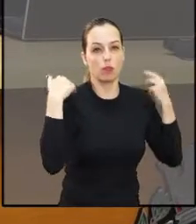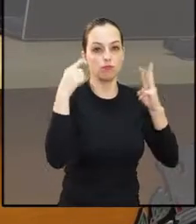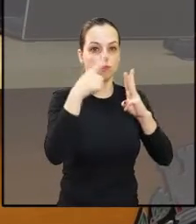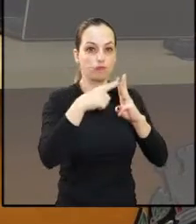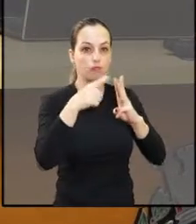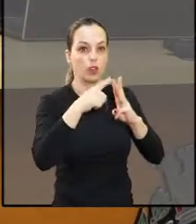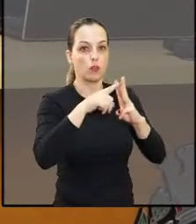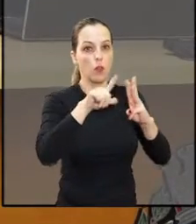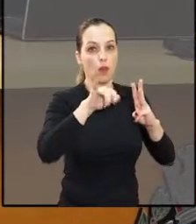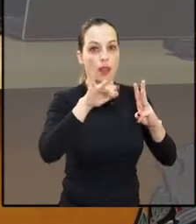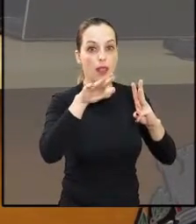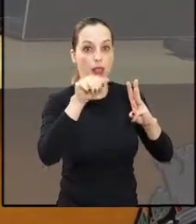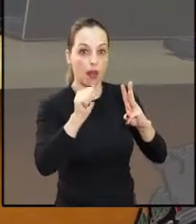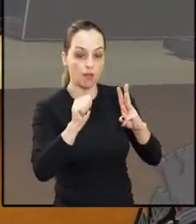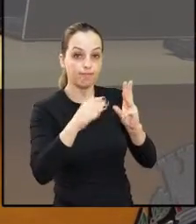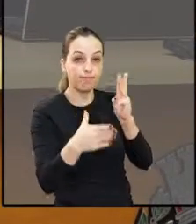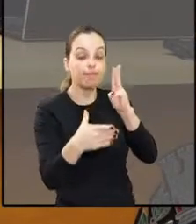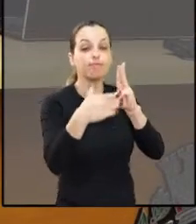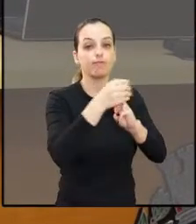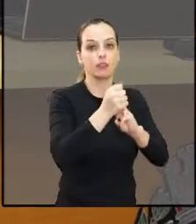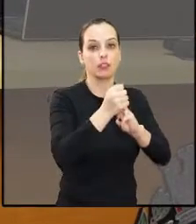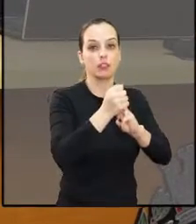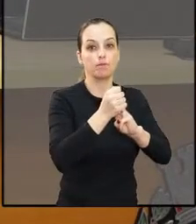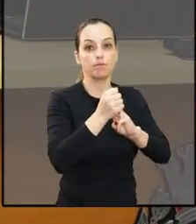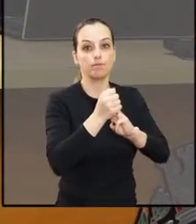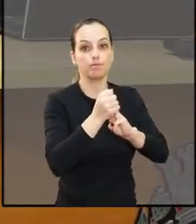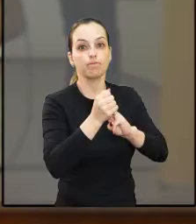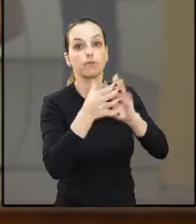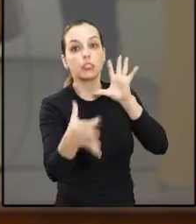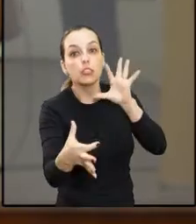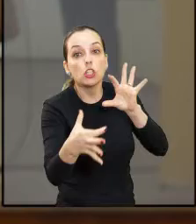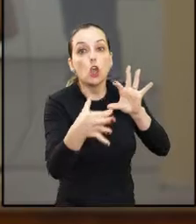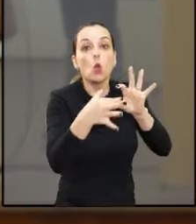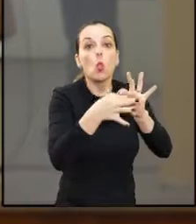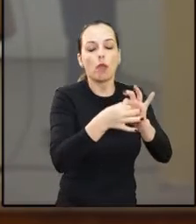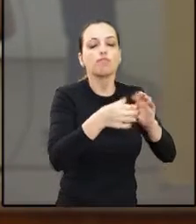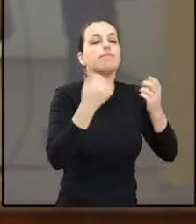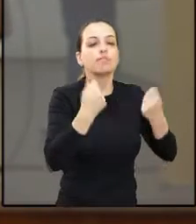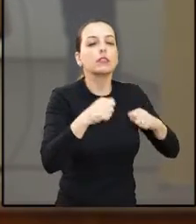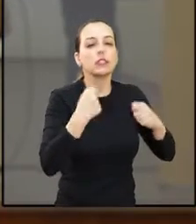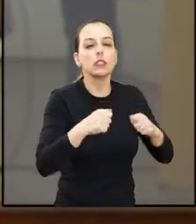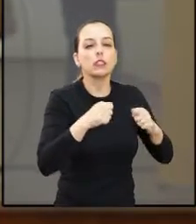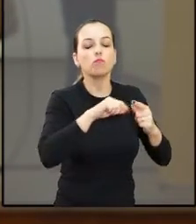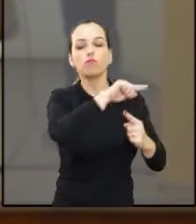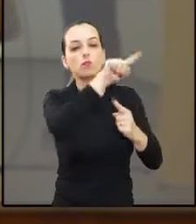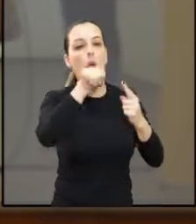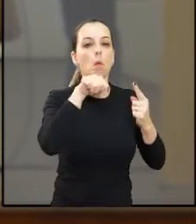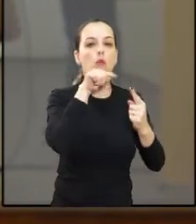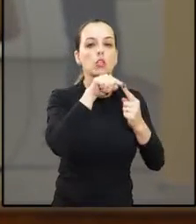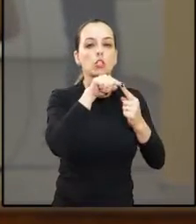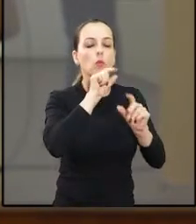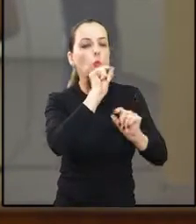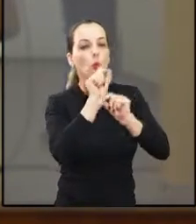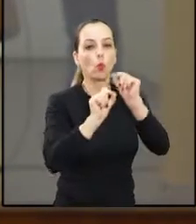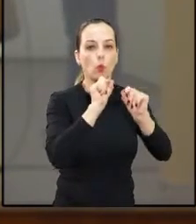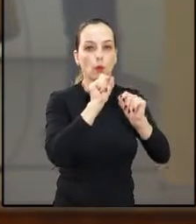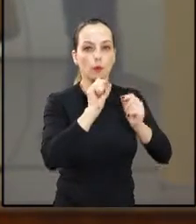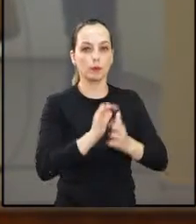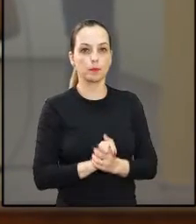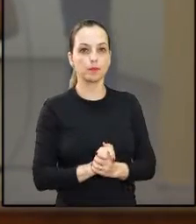da Secretaria de Esportes e Lazer, juntamente com a Liga, juntamente com